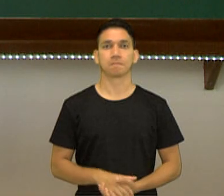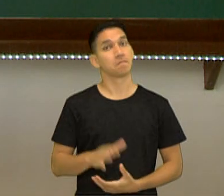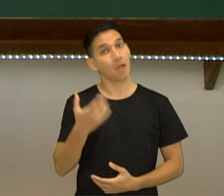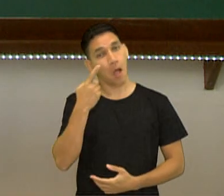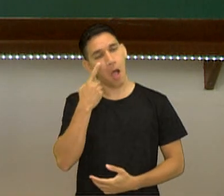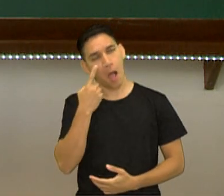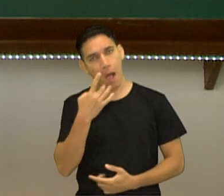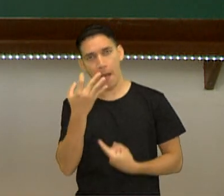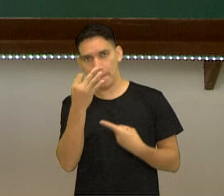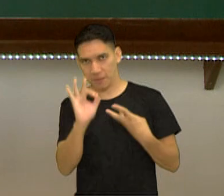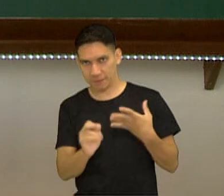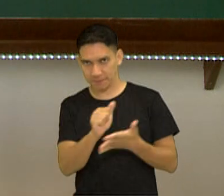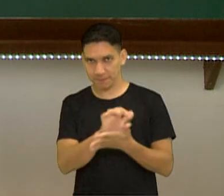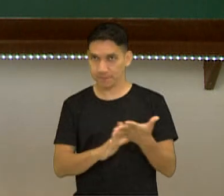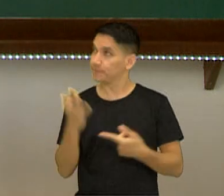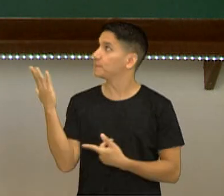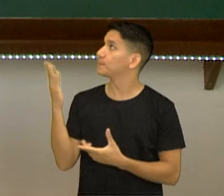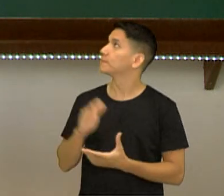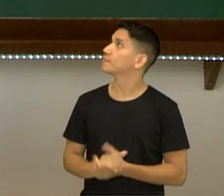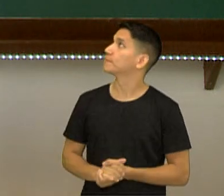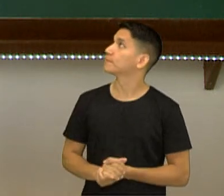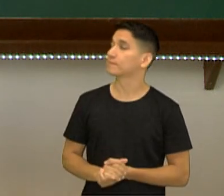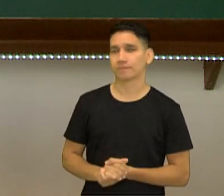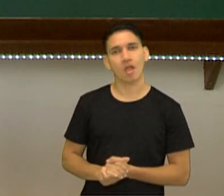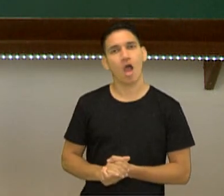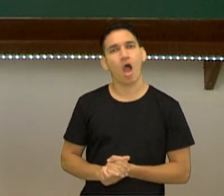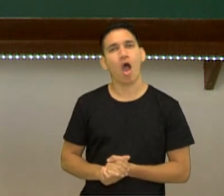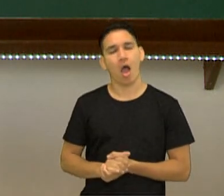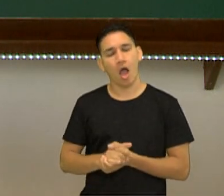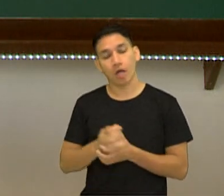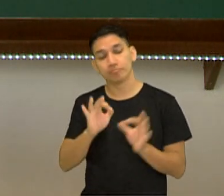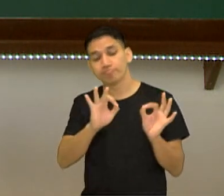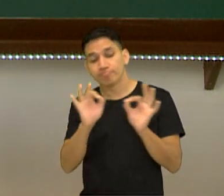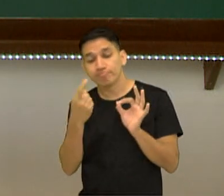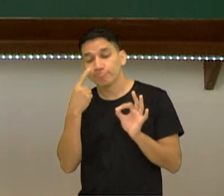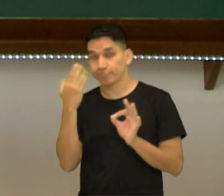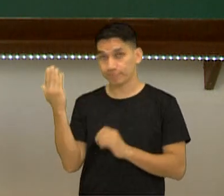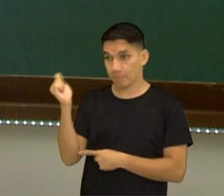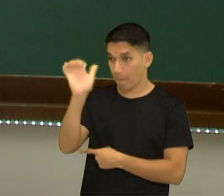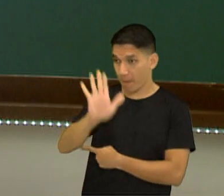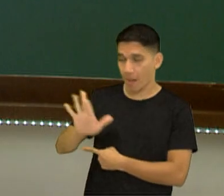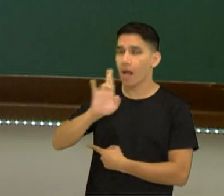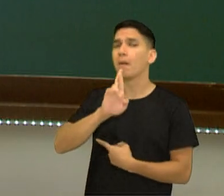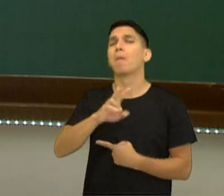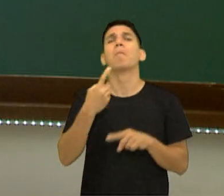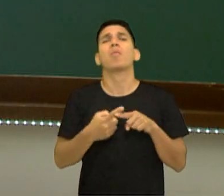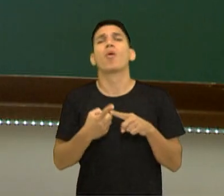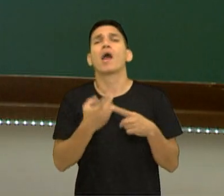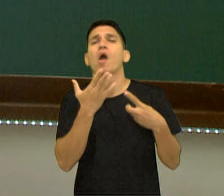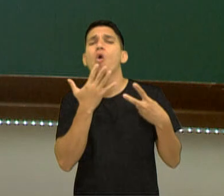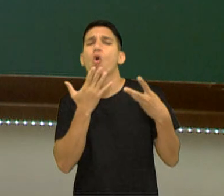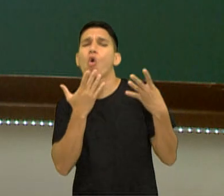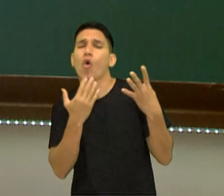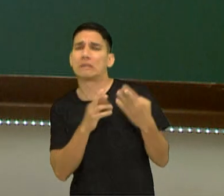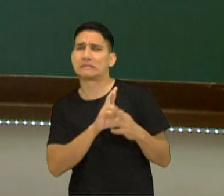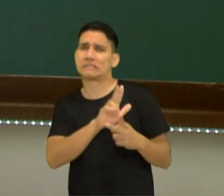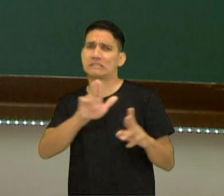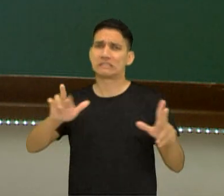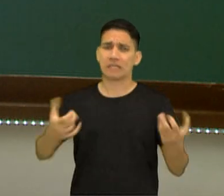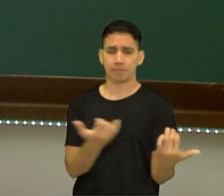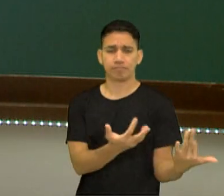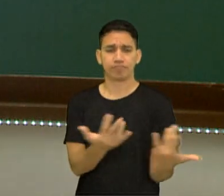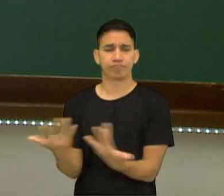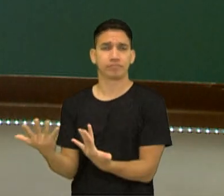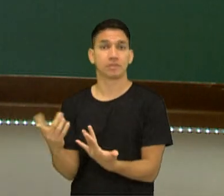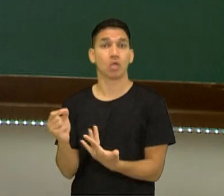Vamos para a correção da atividade? Olha só. Observe a imagem a seguir e responda por que as cores das chamas são diferentes. E aqui a